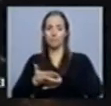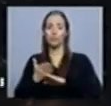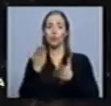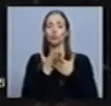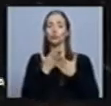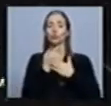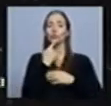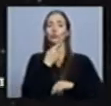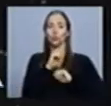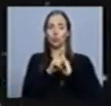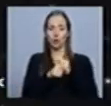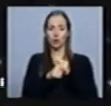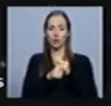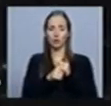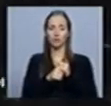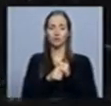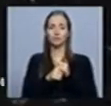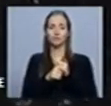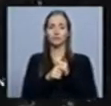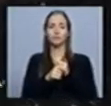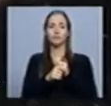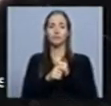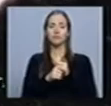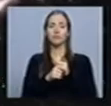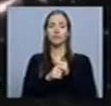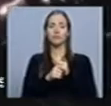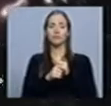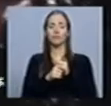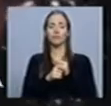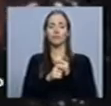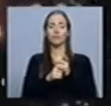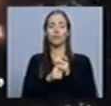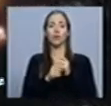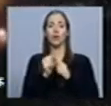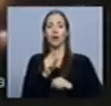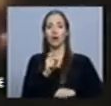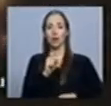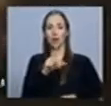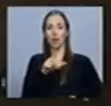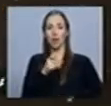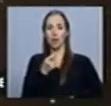é que para galáxias que tenham uma massa